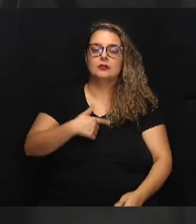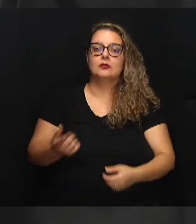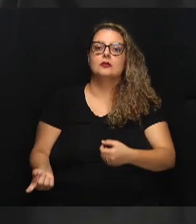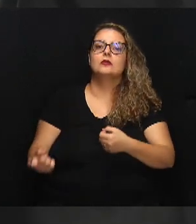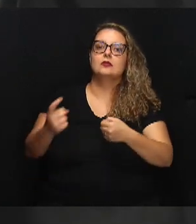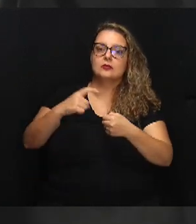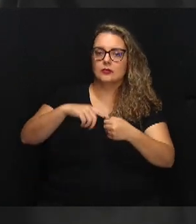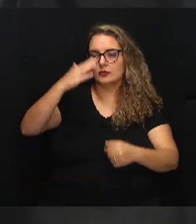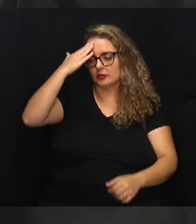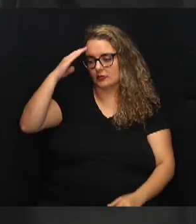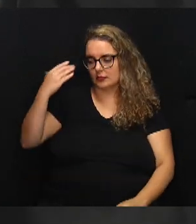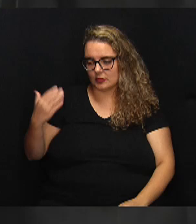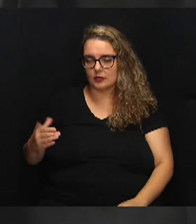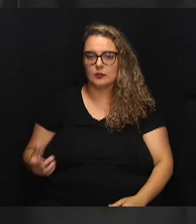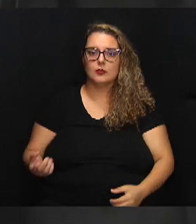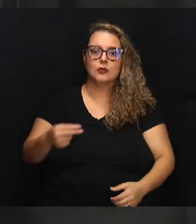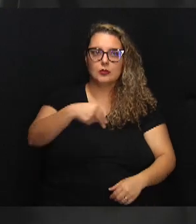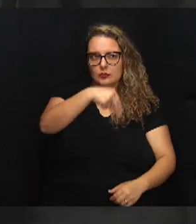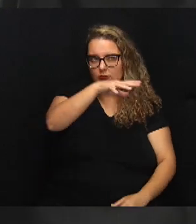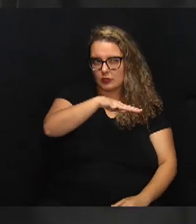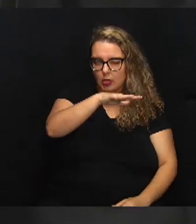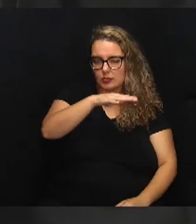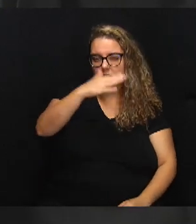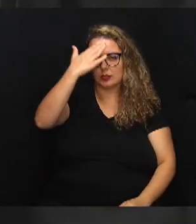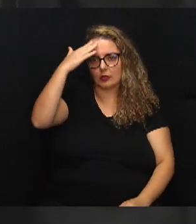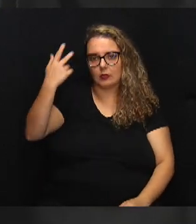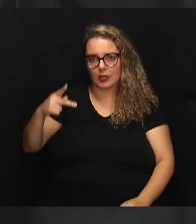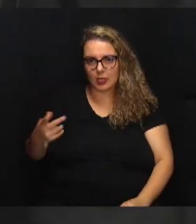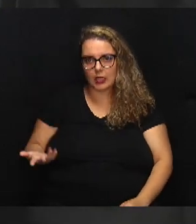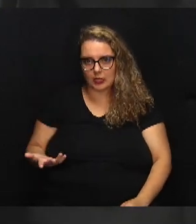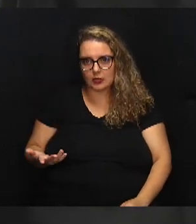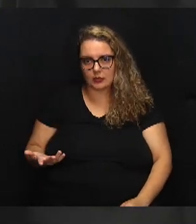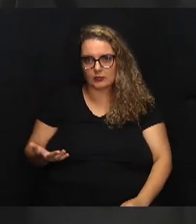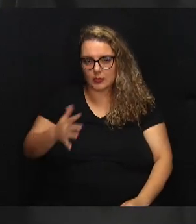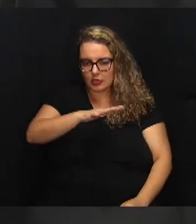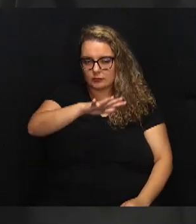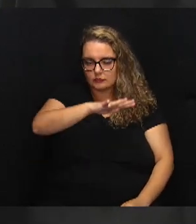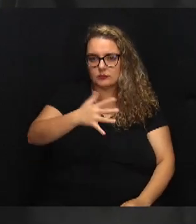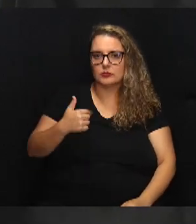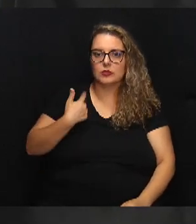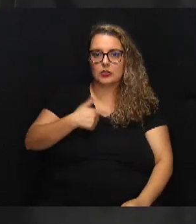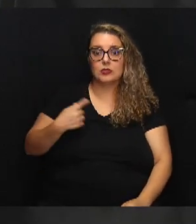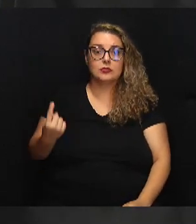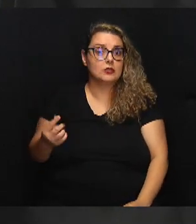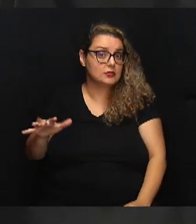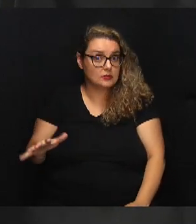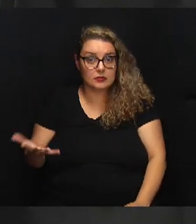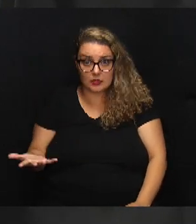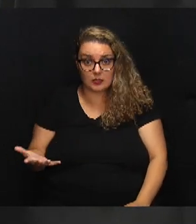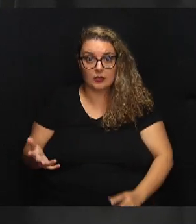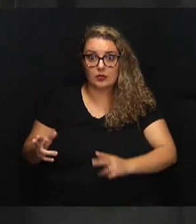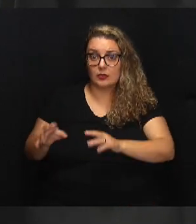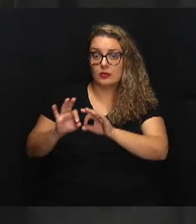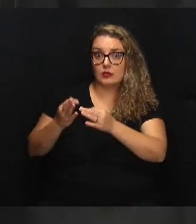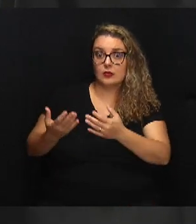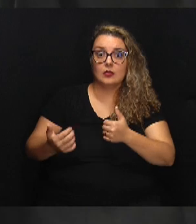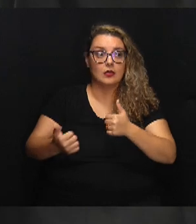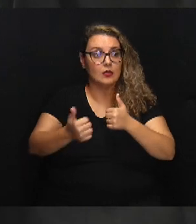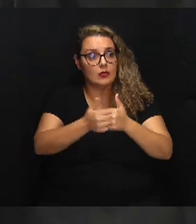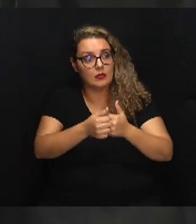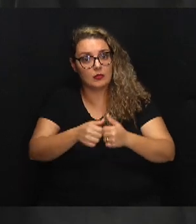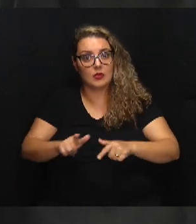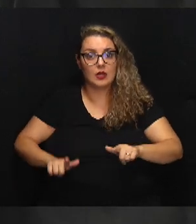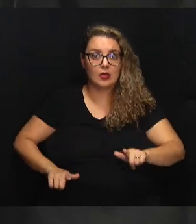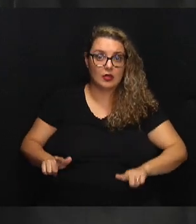de Curitiba para o norte do Paraná muito por conta dessa questão. Estávamos sozinhos lá, né, como família perto em de Curitiba.